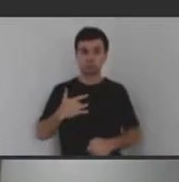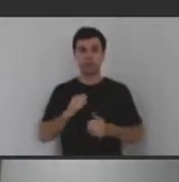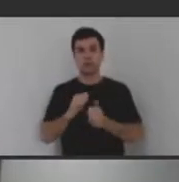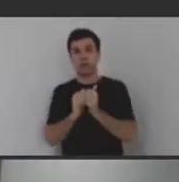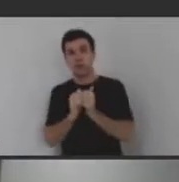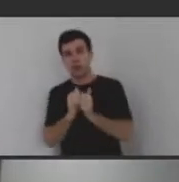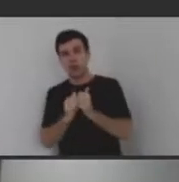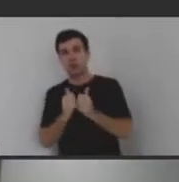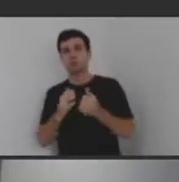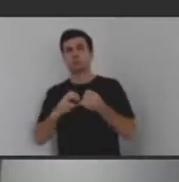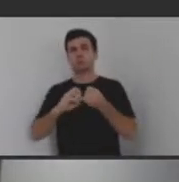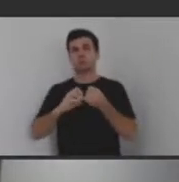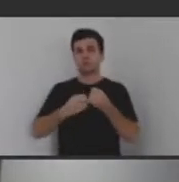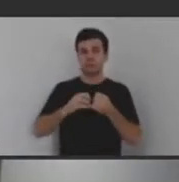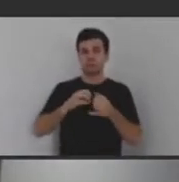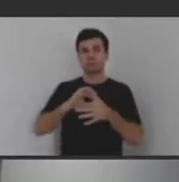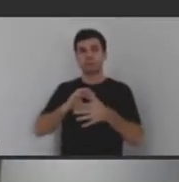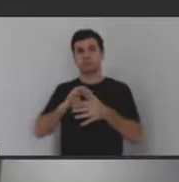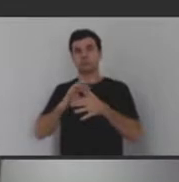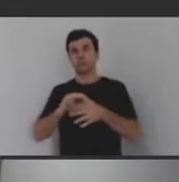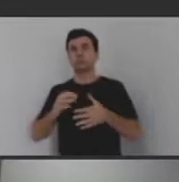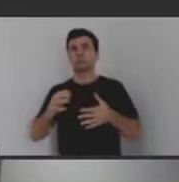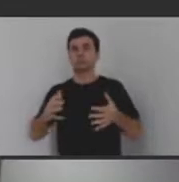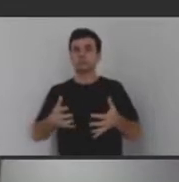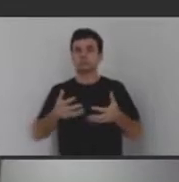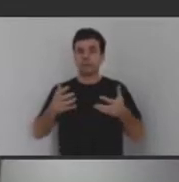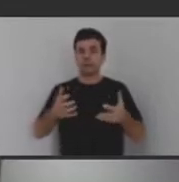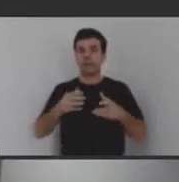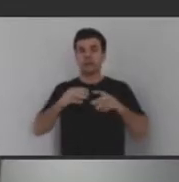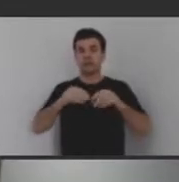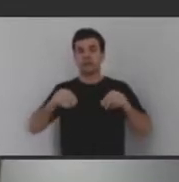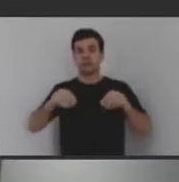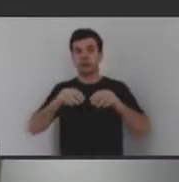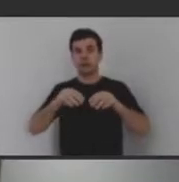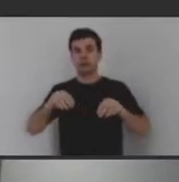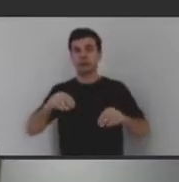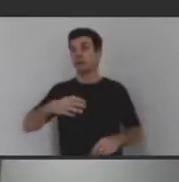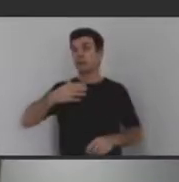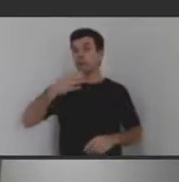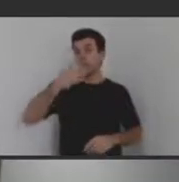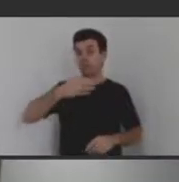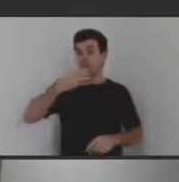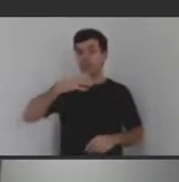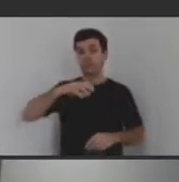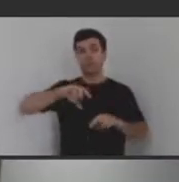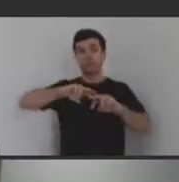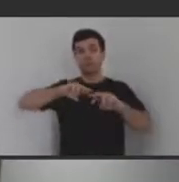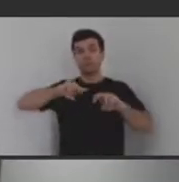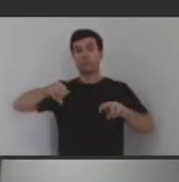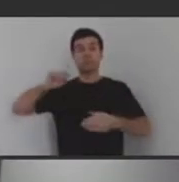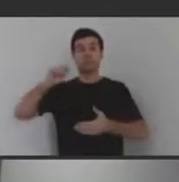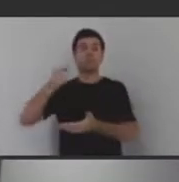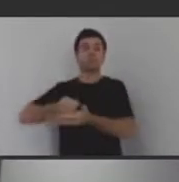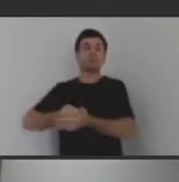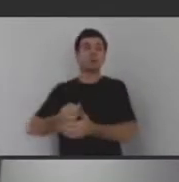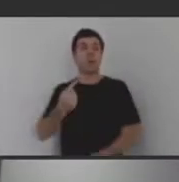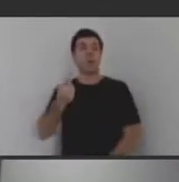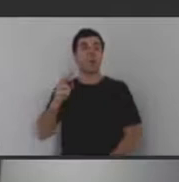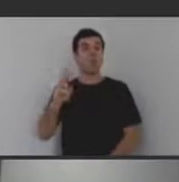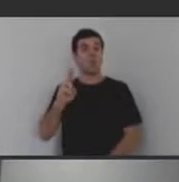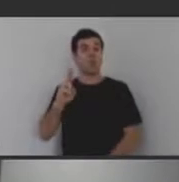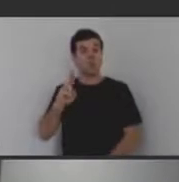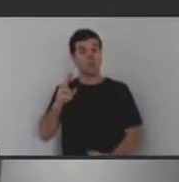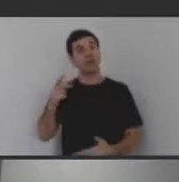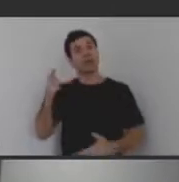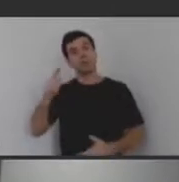carne, legumes, salada, farinha de mandioca, pão, frutas da época e suco ao custo de apenas R$ 1,00, além do café da manhã, em que